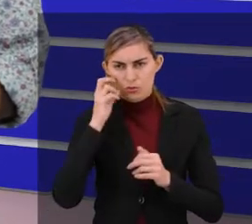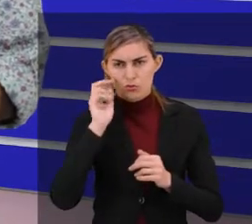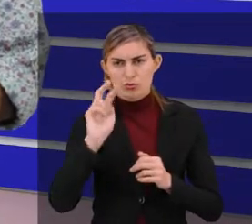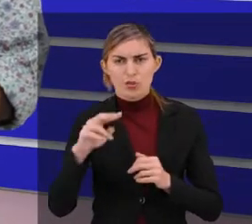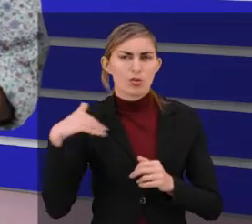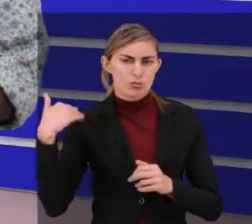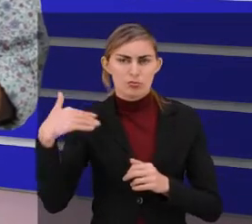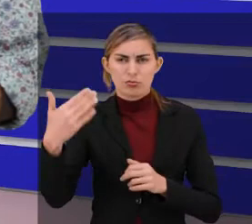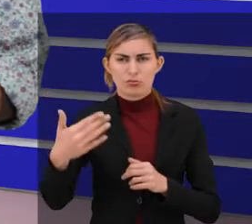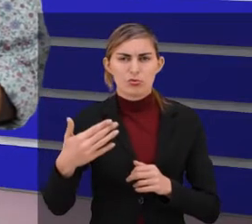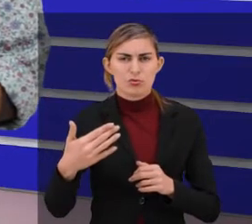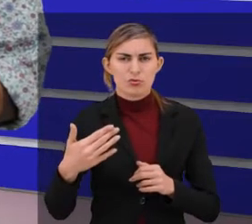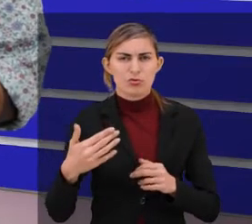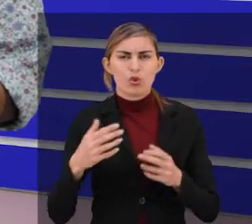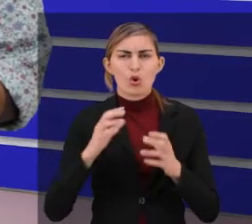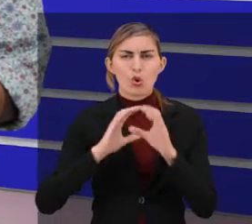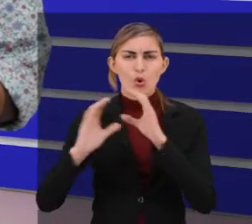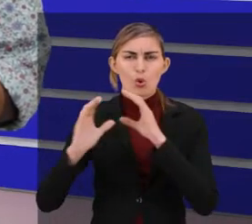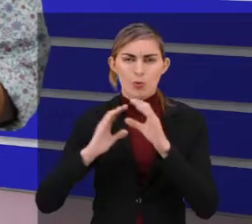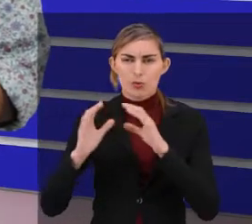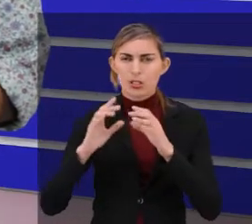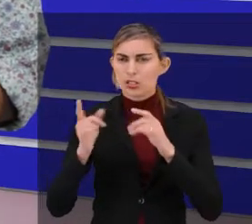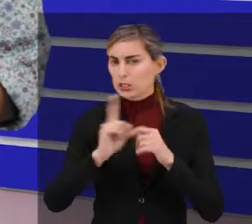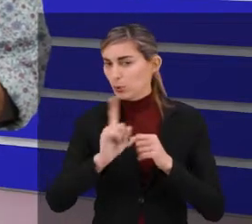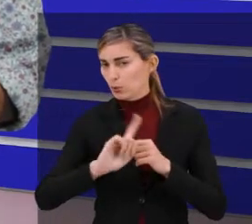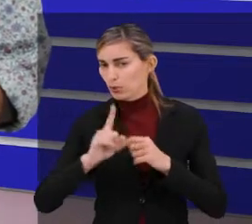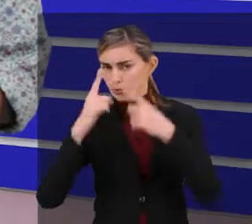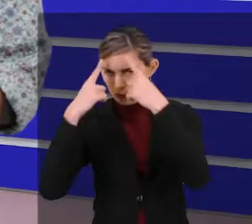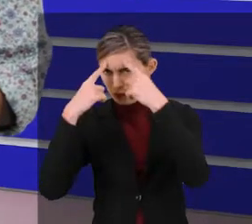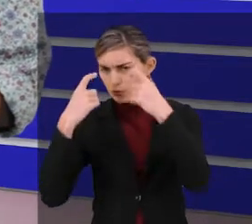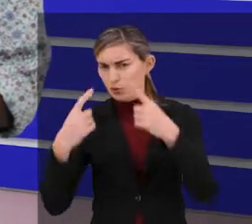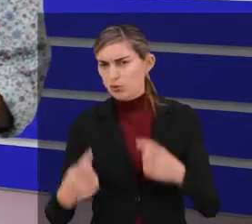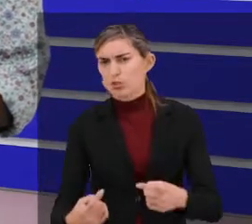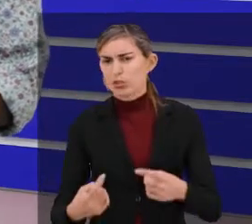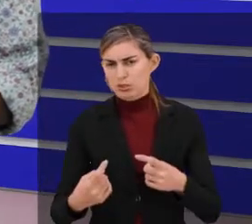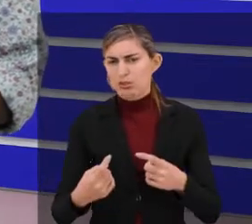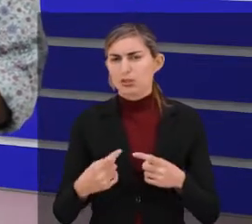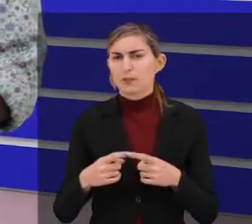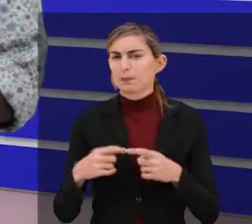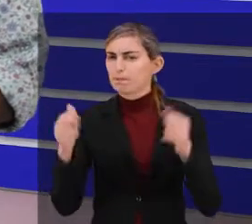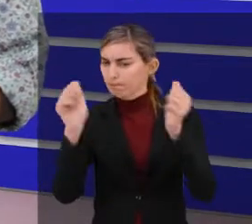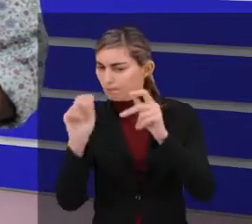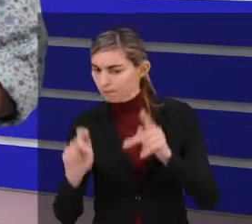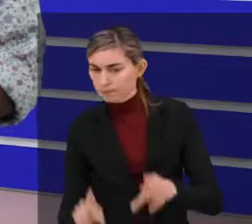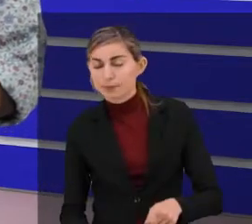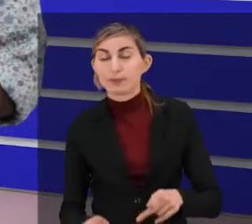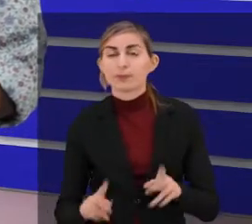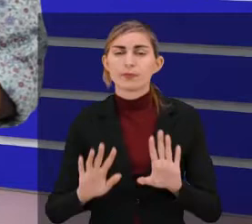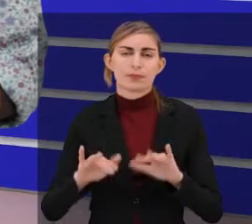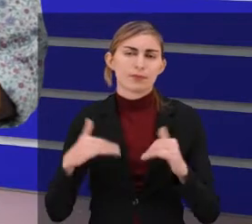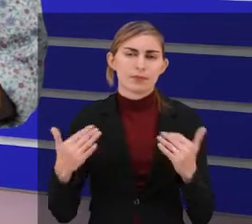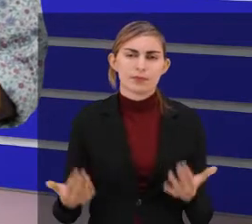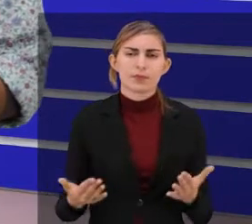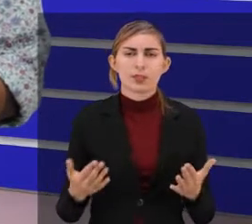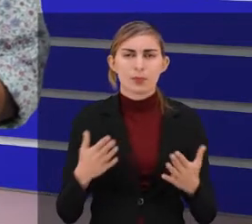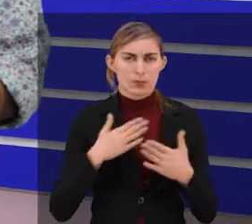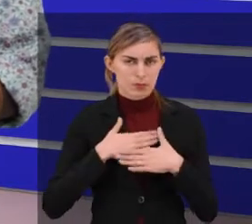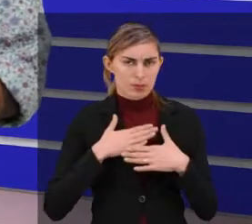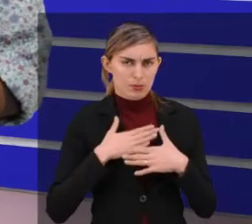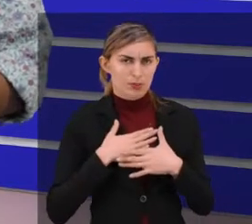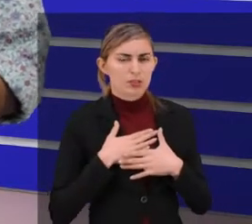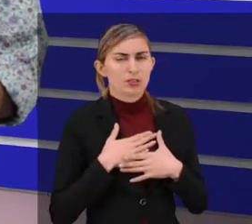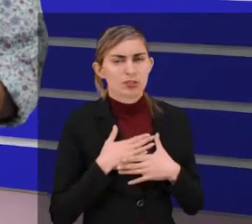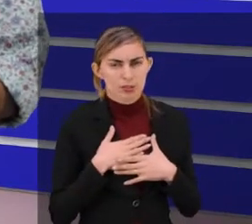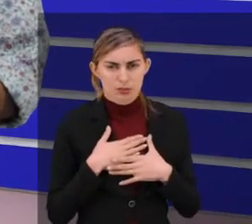venho em algum tempo, que é o da comunicação não violenta e o dos círculos de construção de paz. Então, para